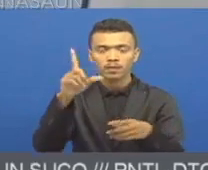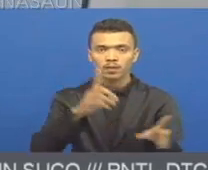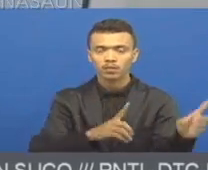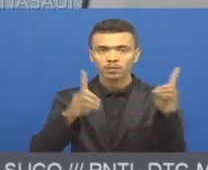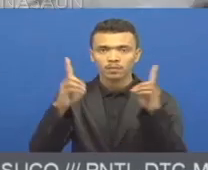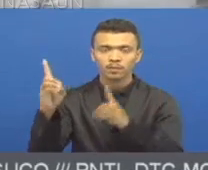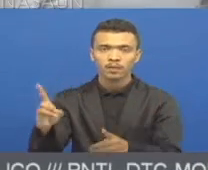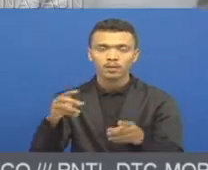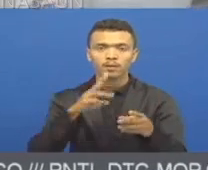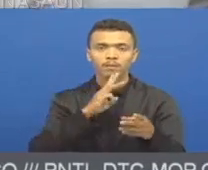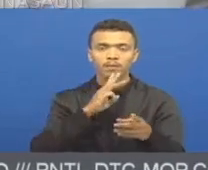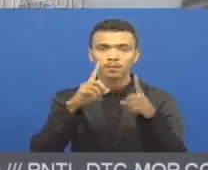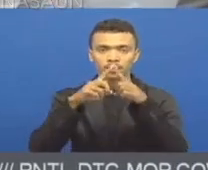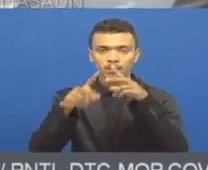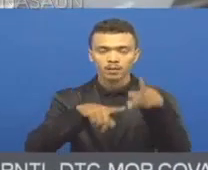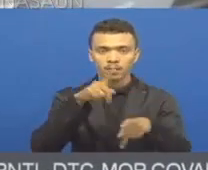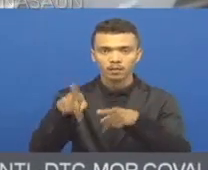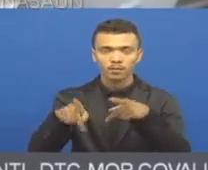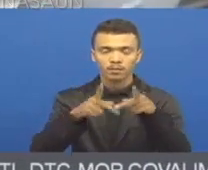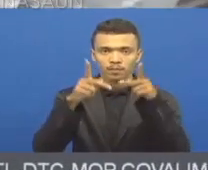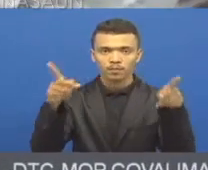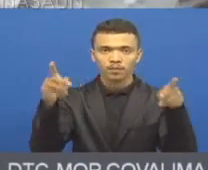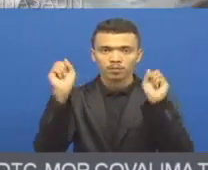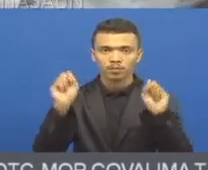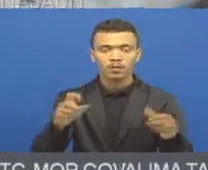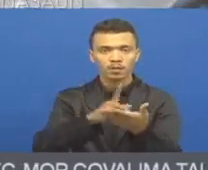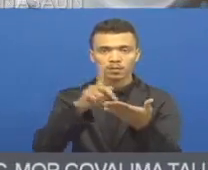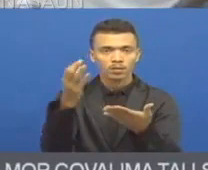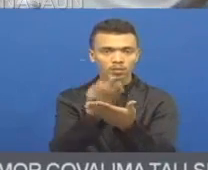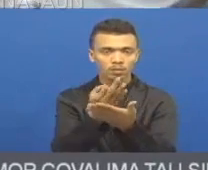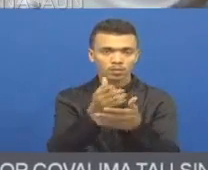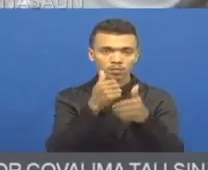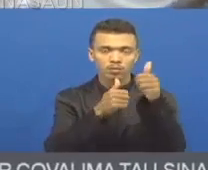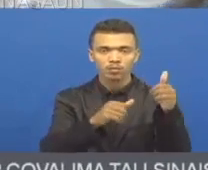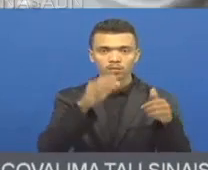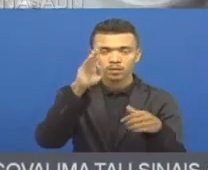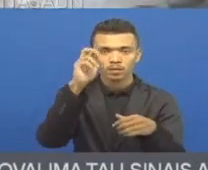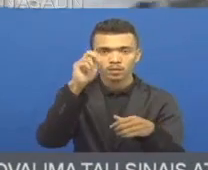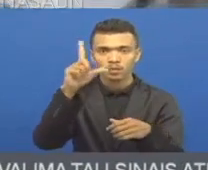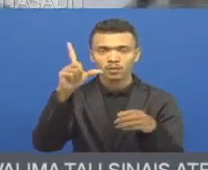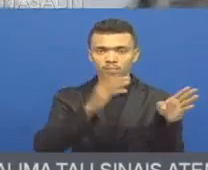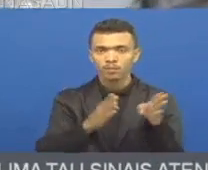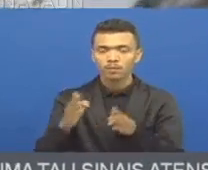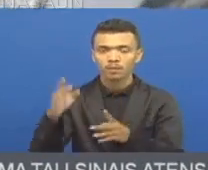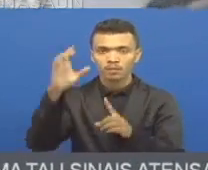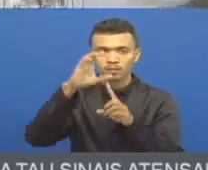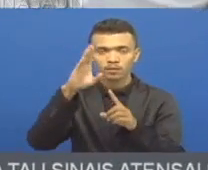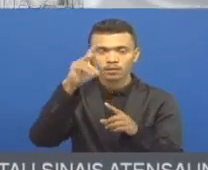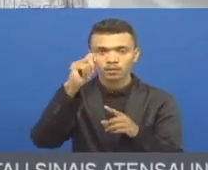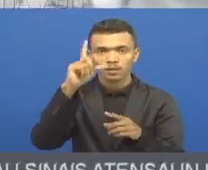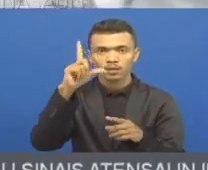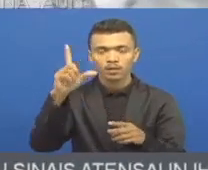regime fornecimento B ba consumidores público, ato berecelo taça tuir tarifa ne BTL prepara. Coordenador B Timor-Leste,